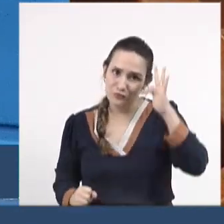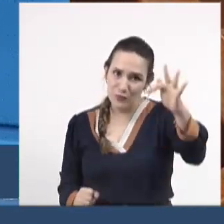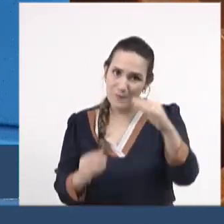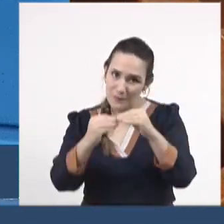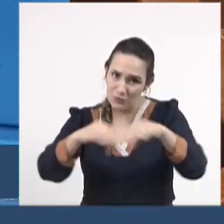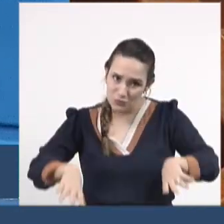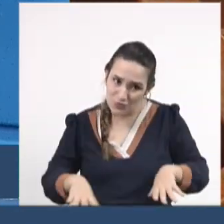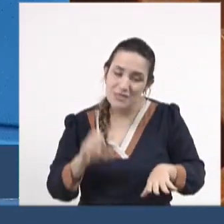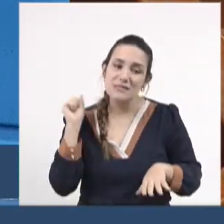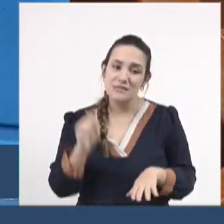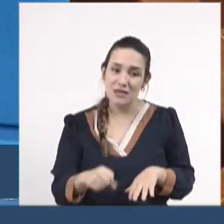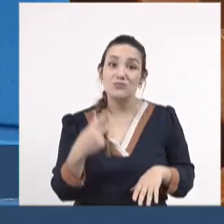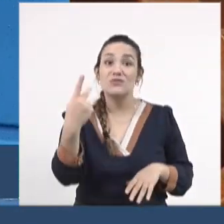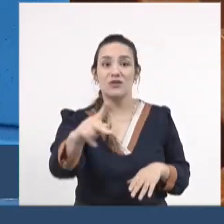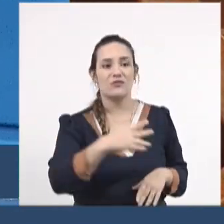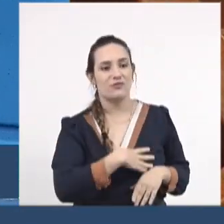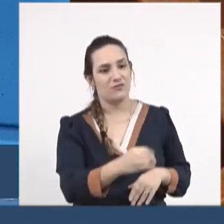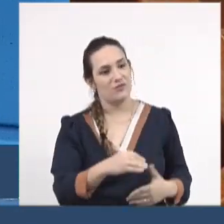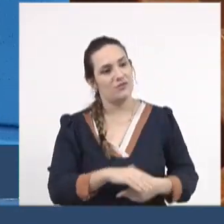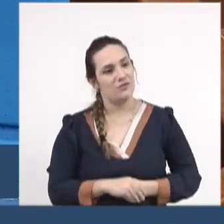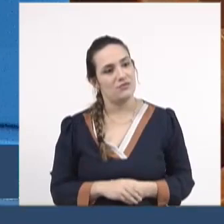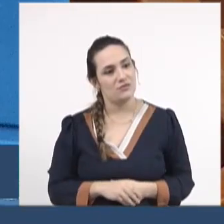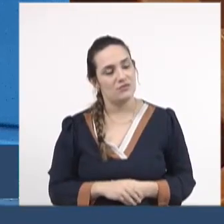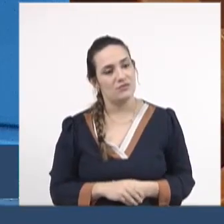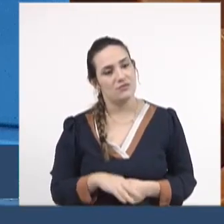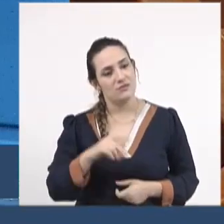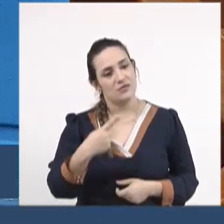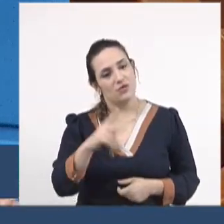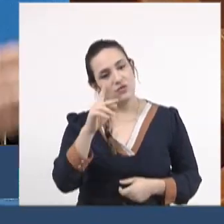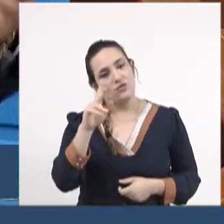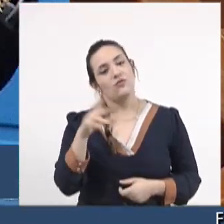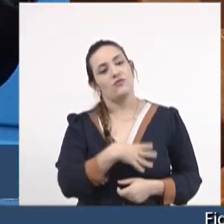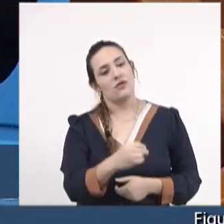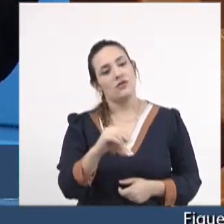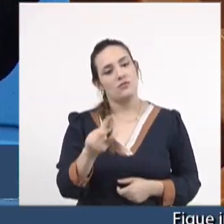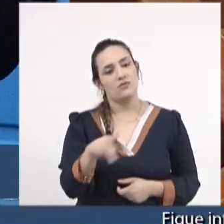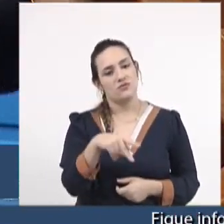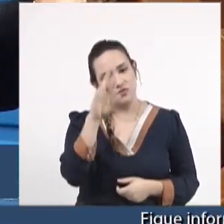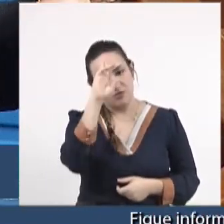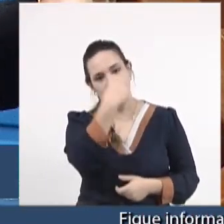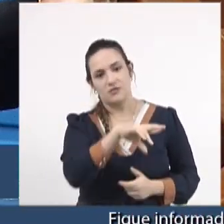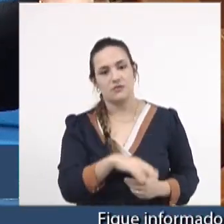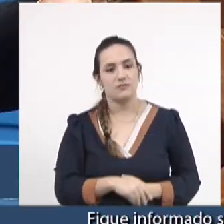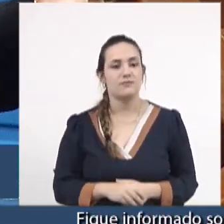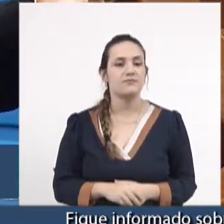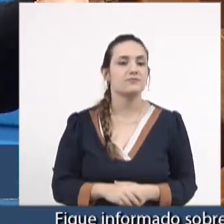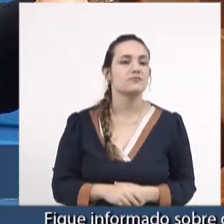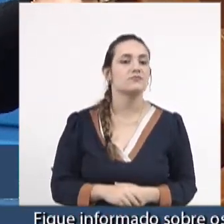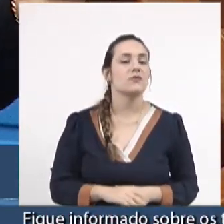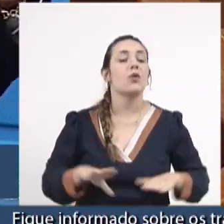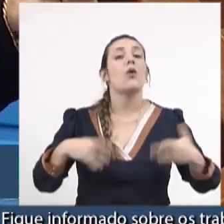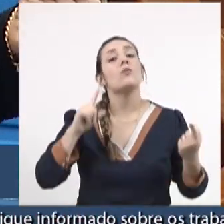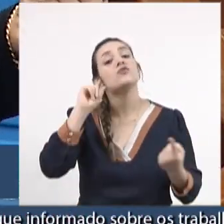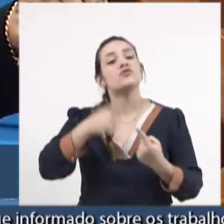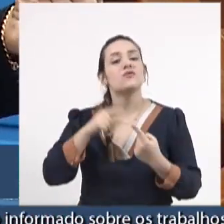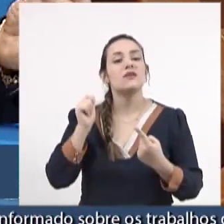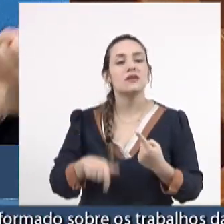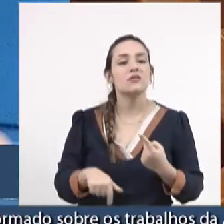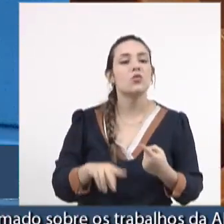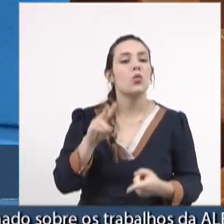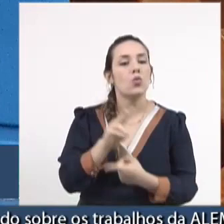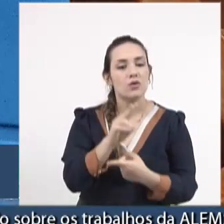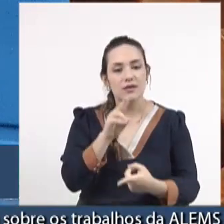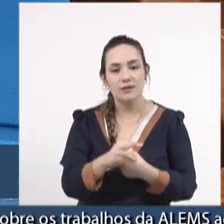possa prejudicar o seu filho, deputado Rinaldo Modesto. Então, assim, o nosso objetivo é